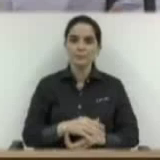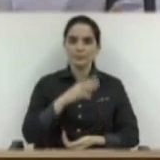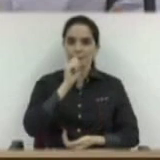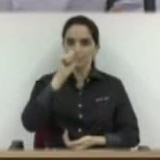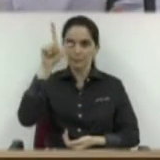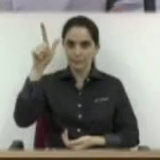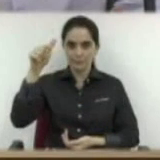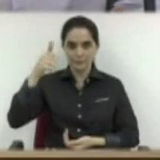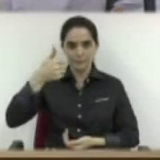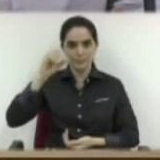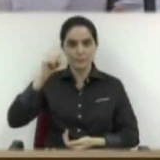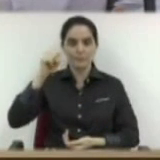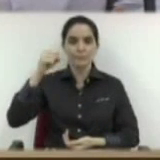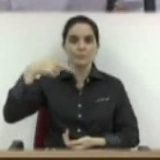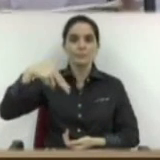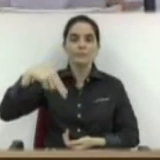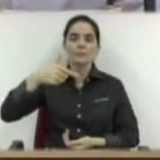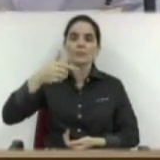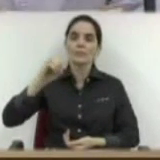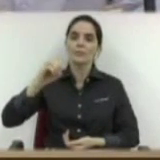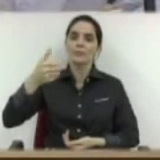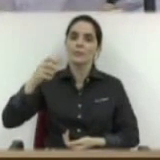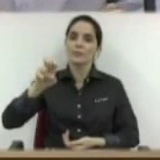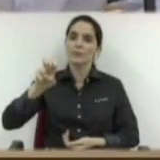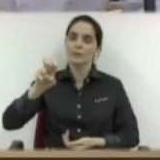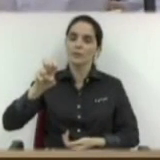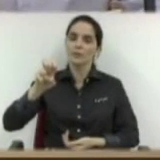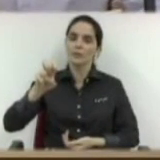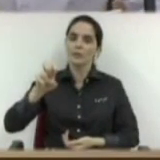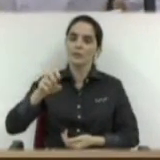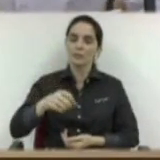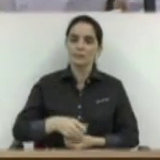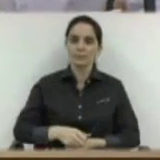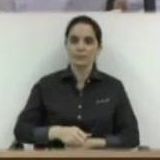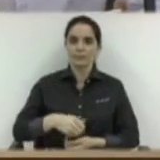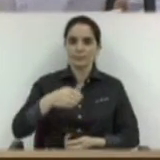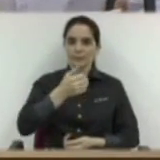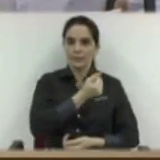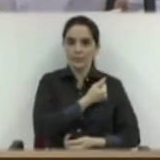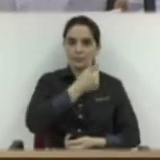Limeira, 18 de novembro de 2015. Ofício número